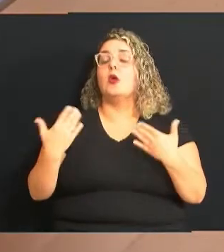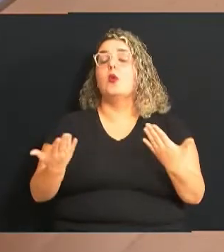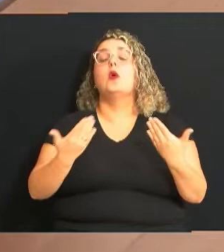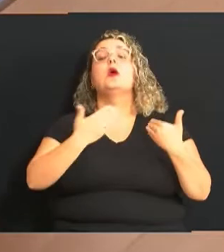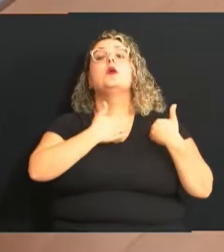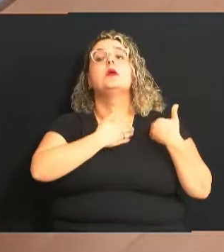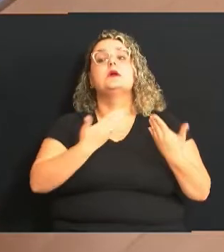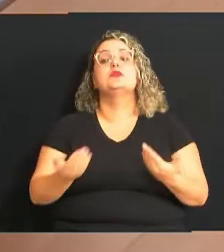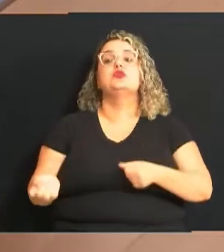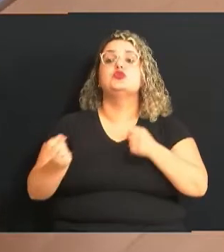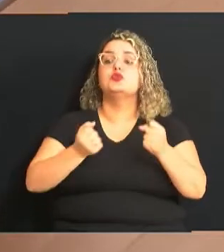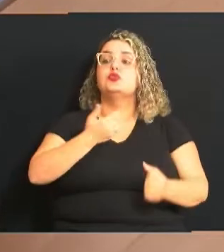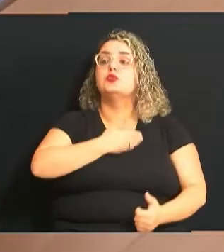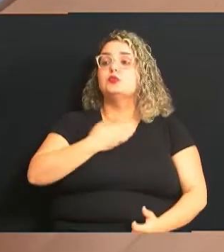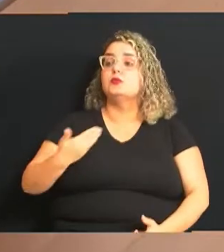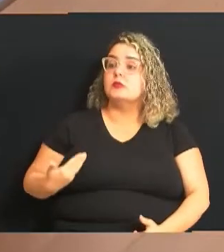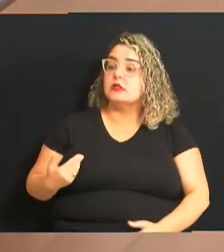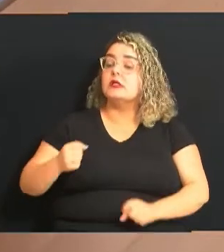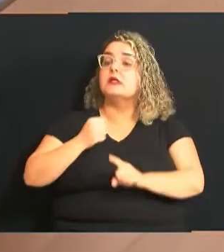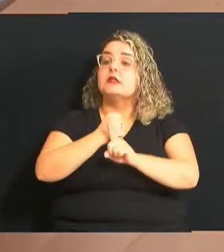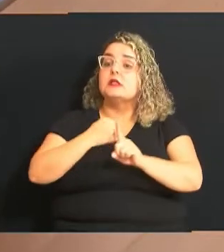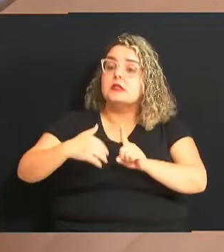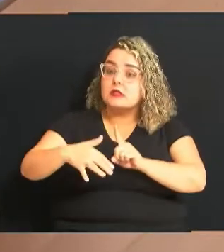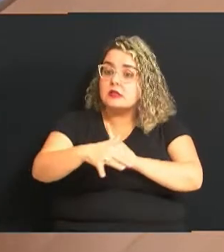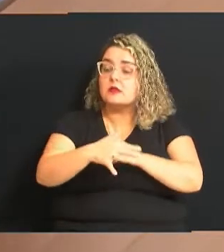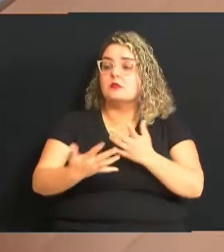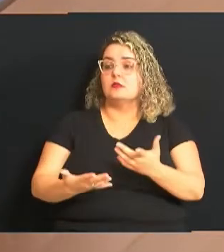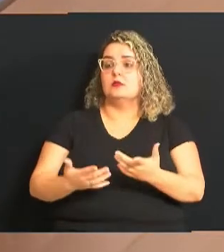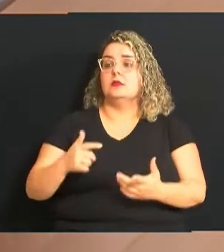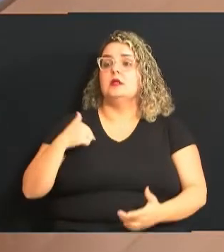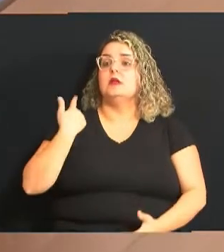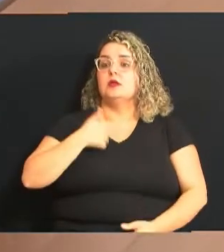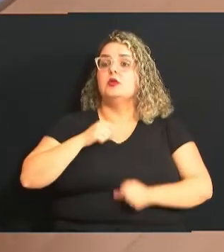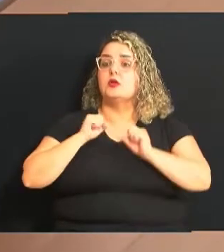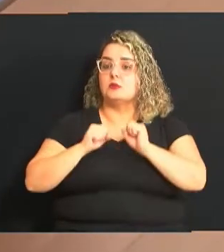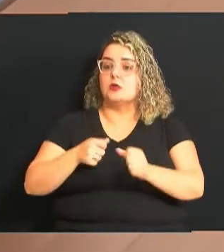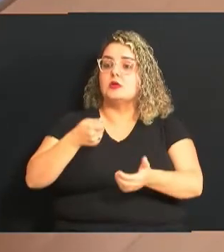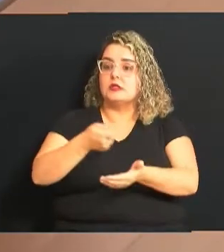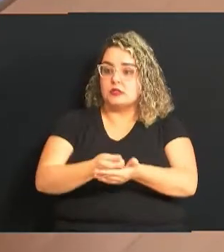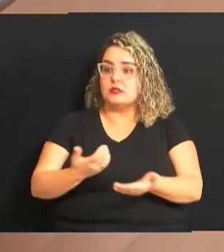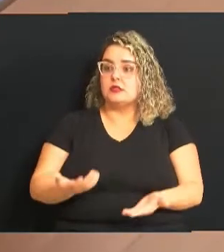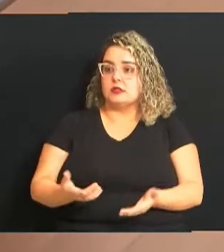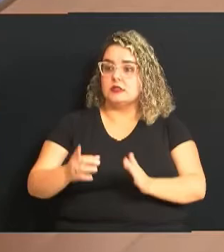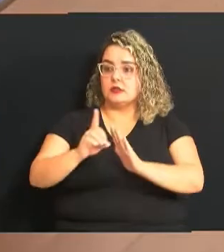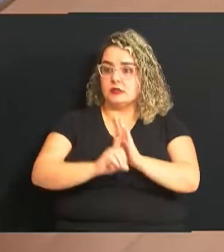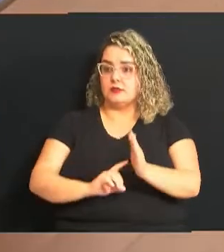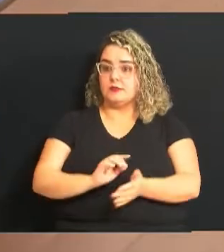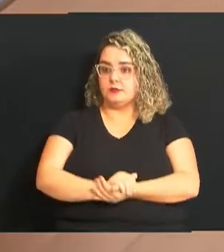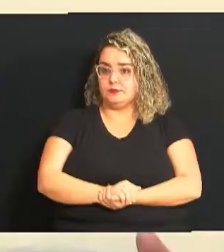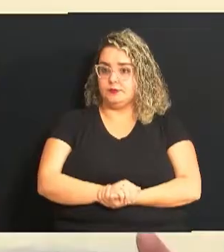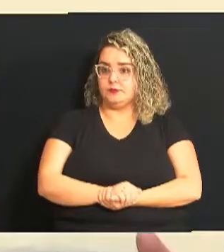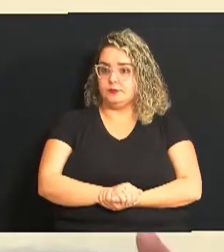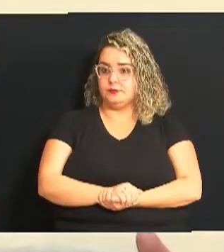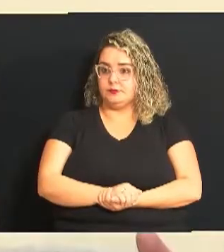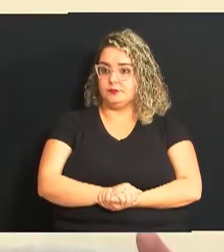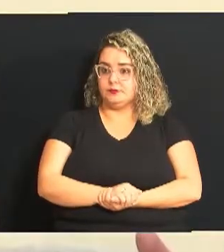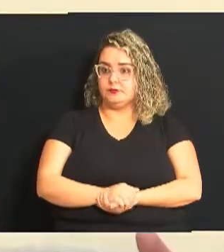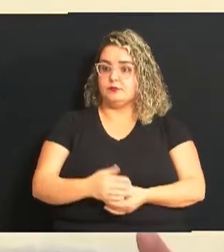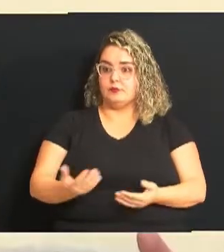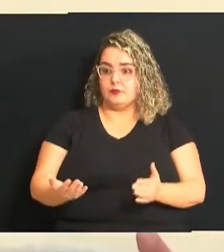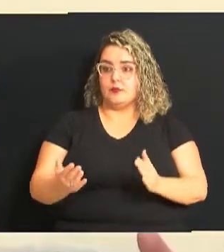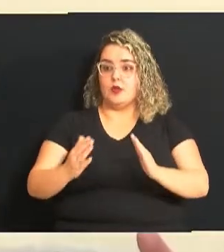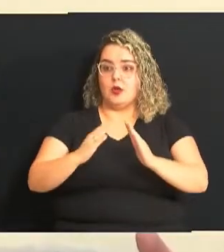responsabilidade do poder público e da sociedade para que a gente possa garantir esses direitos. Bom, o